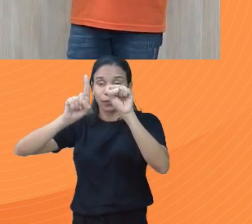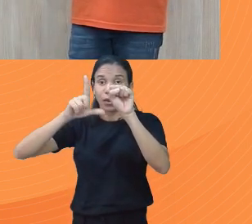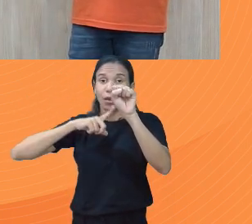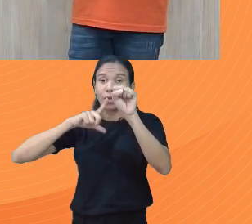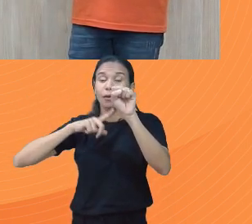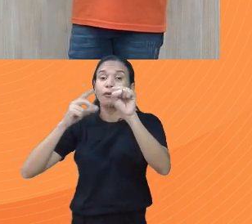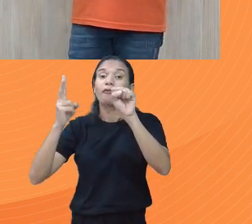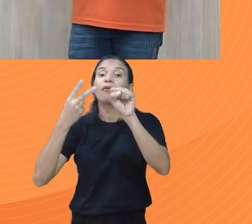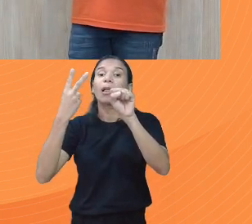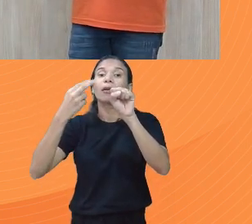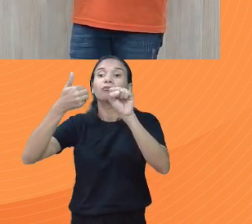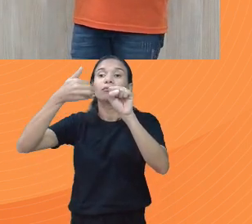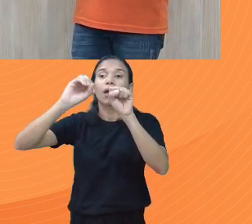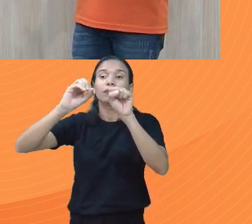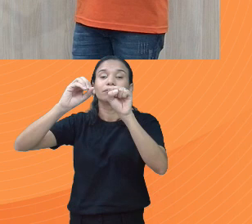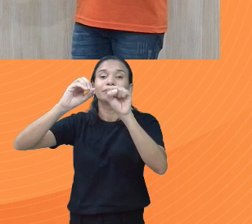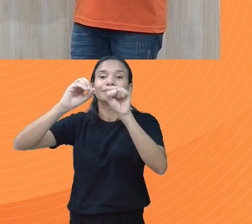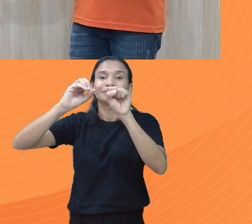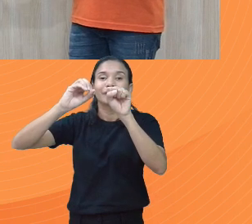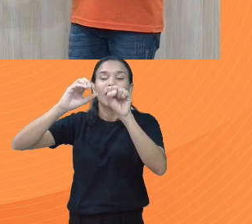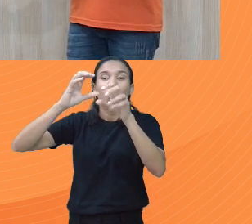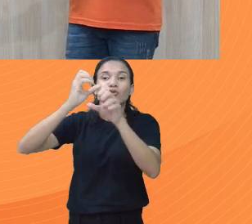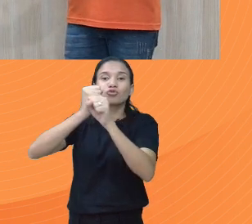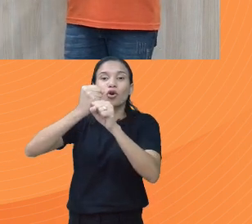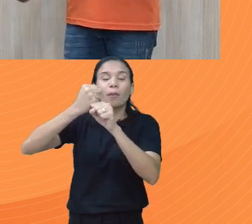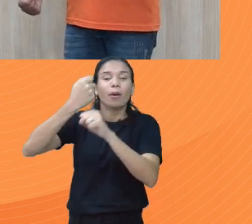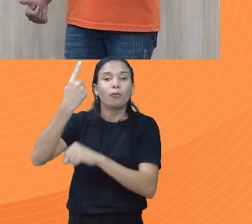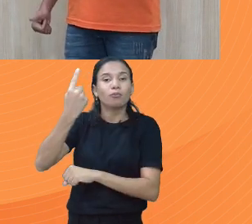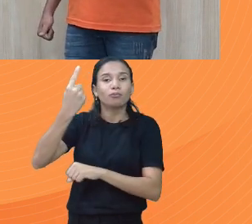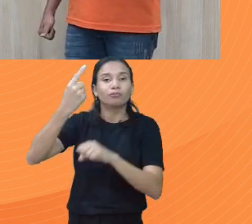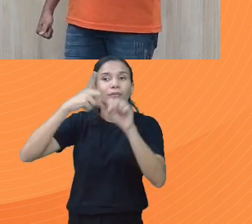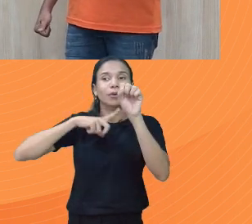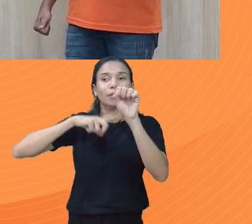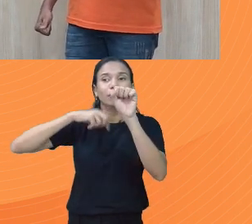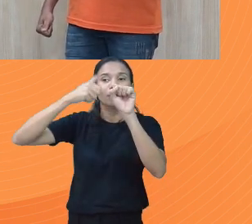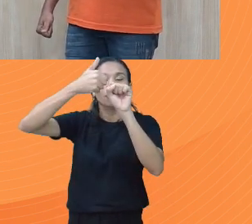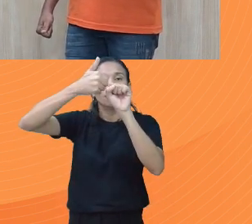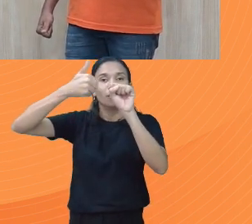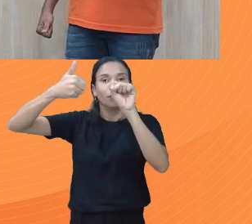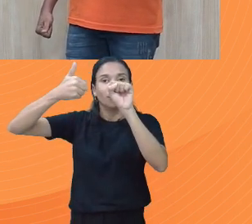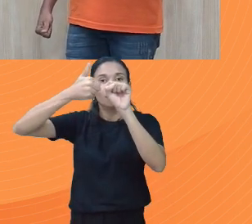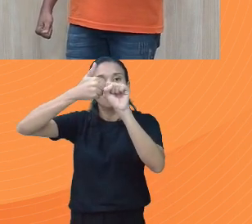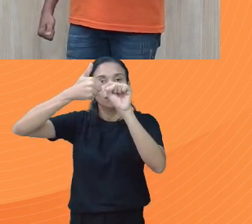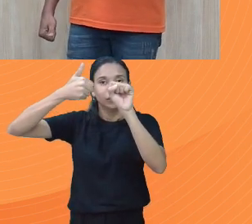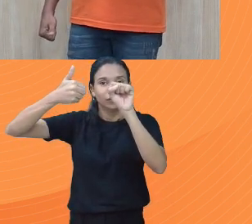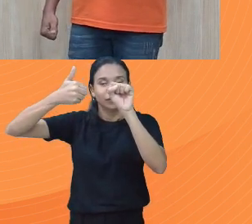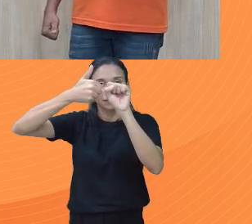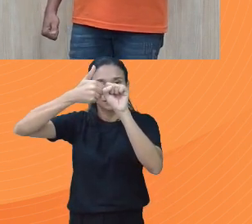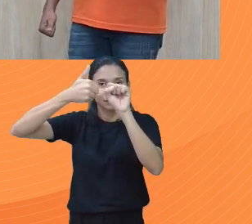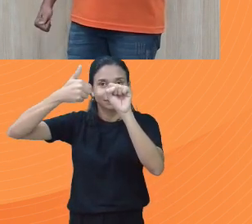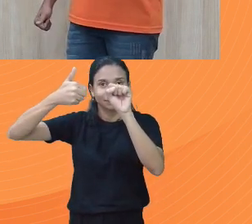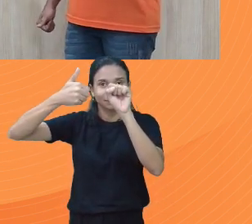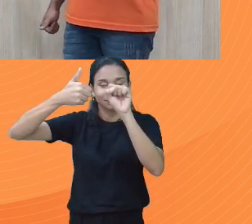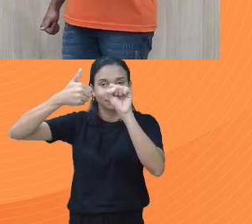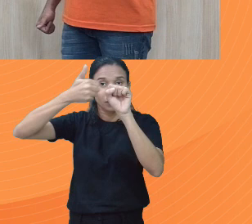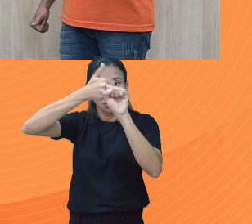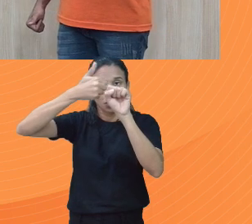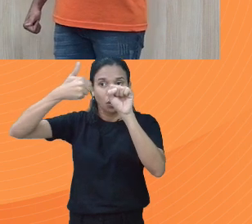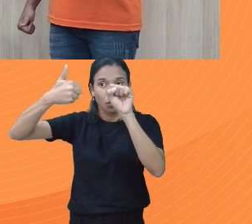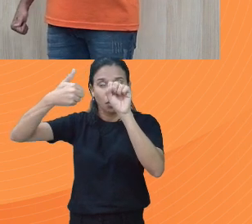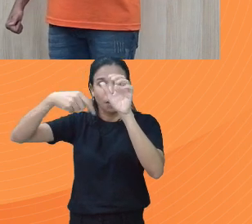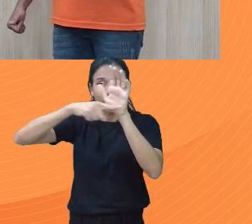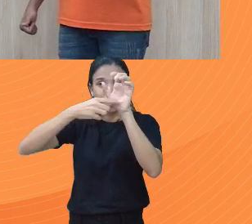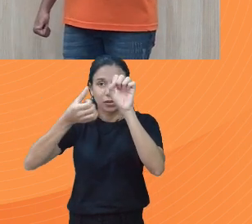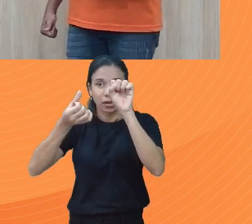centésimos valendo 10. Somando com 1 que já tem, vamos ficar com 11. 11